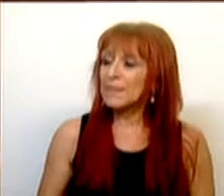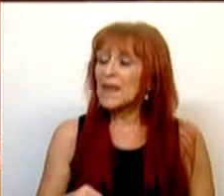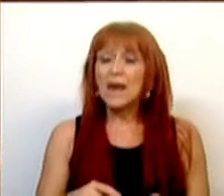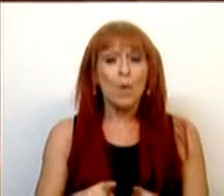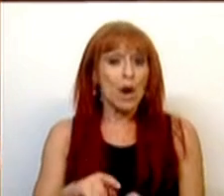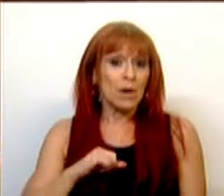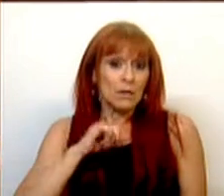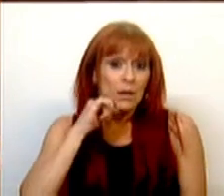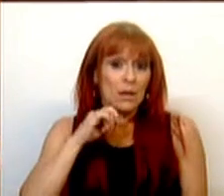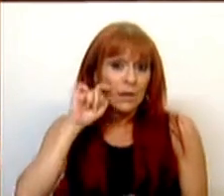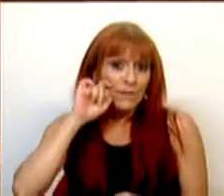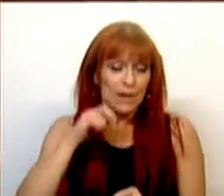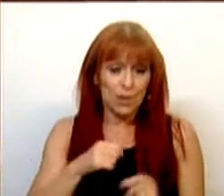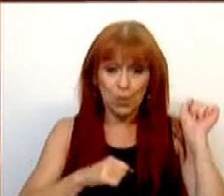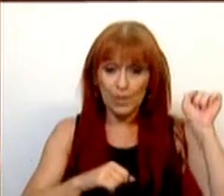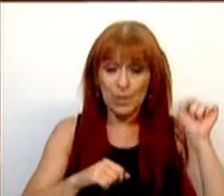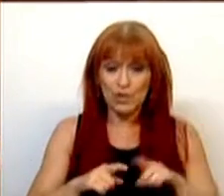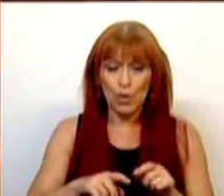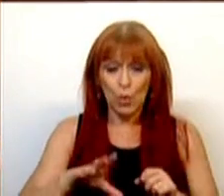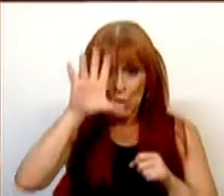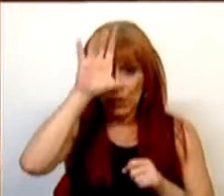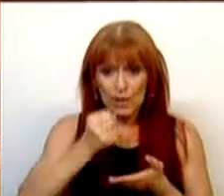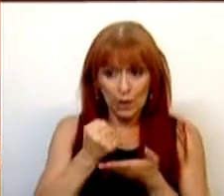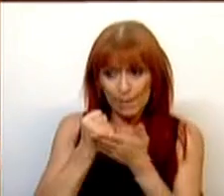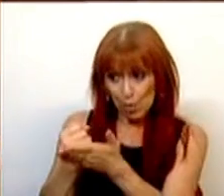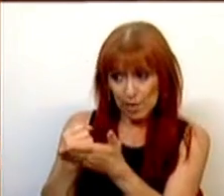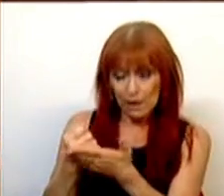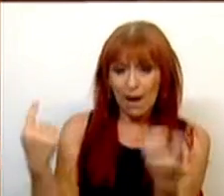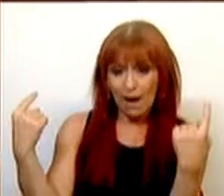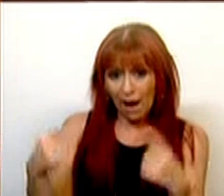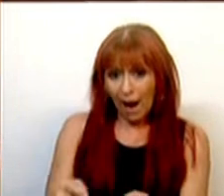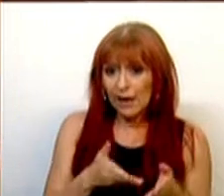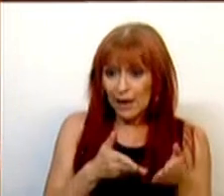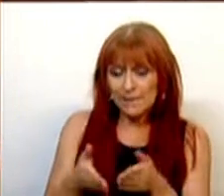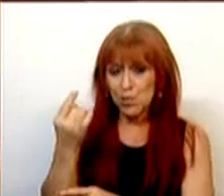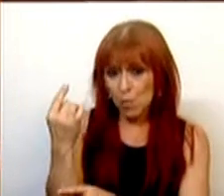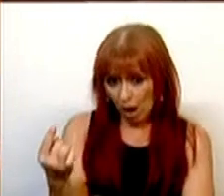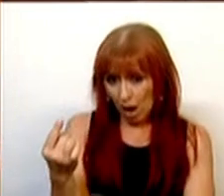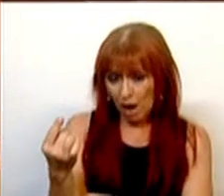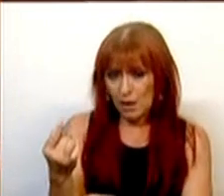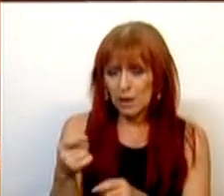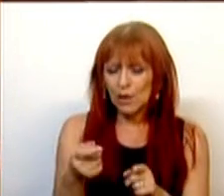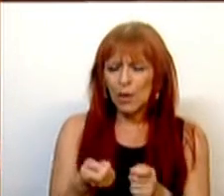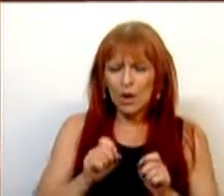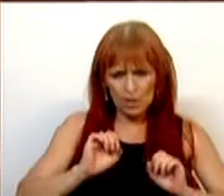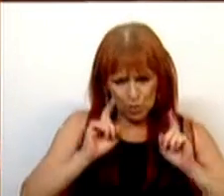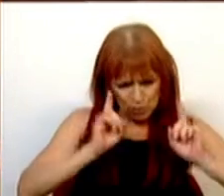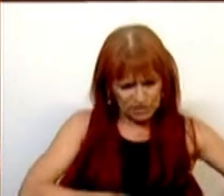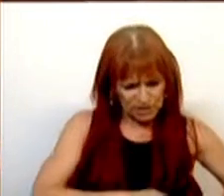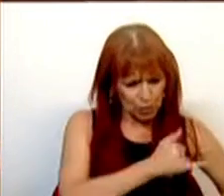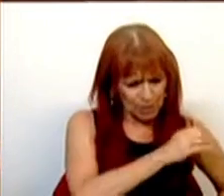sempre defendido pelo Partido Socialista e pelo Governo que apoia, existe um caminho traçado, iniciado